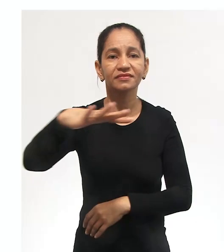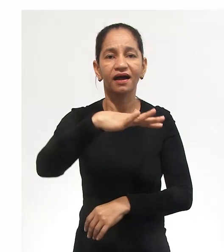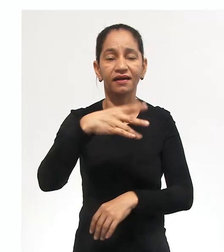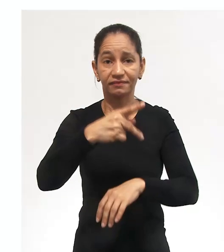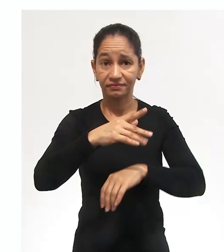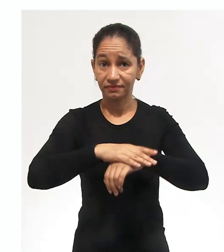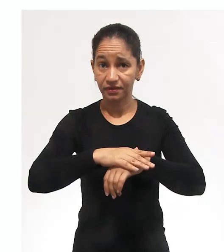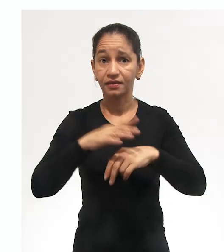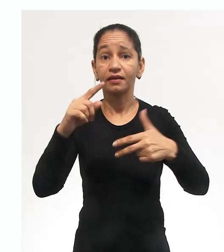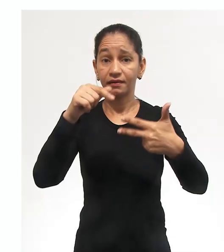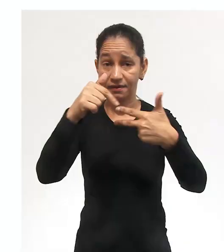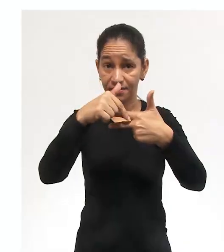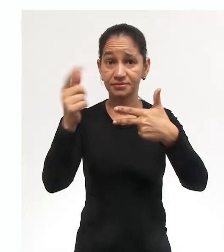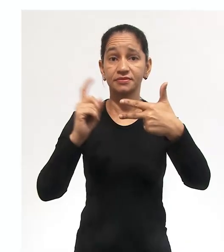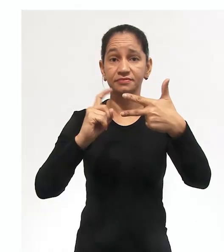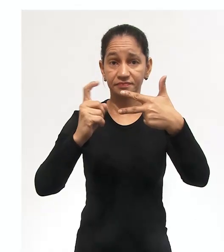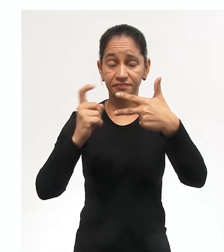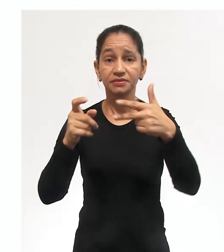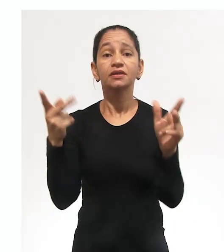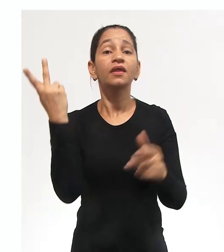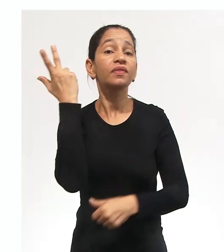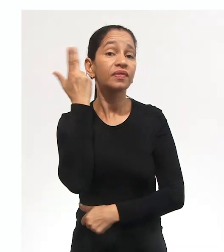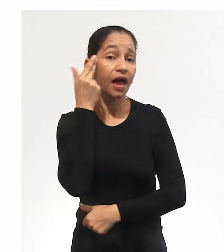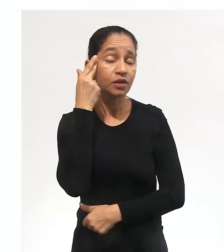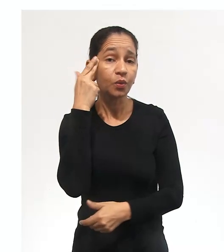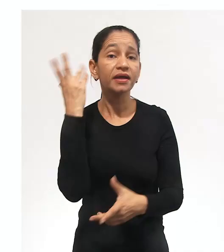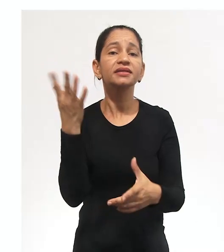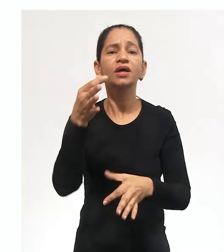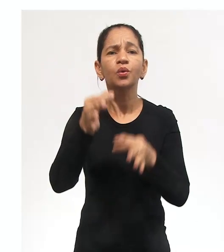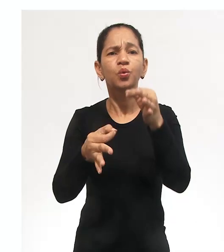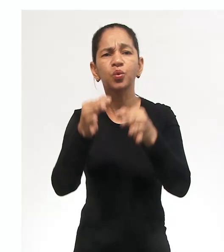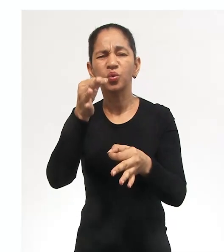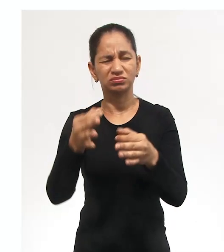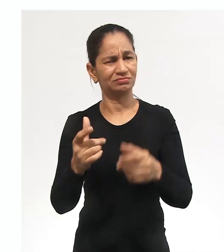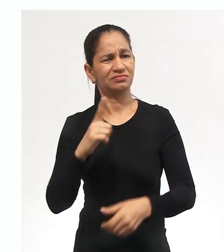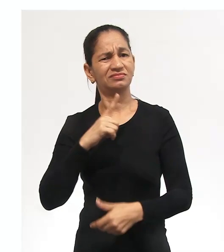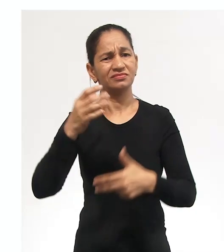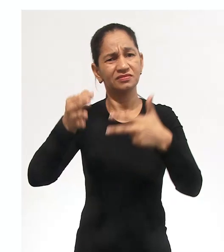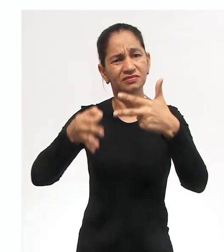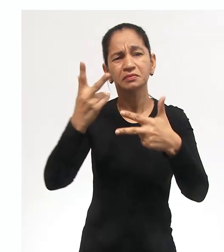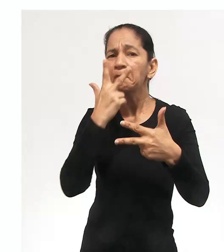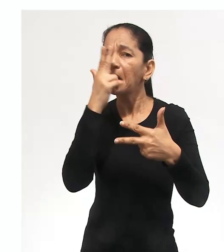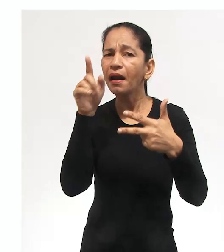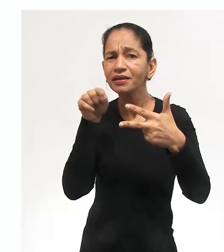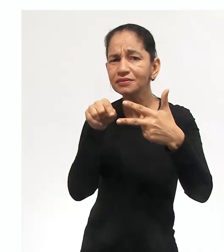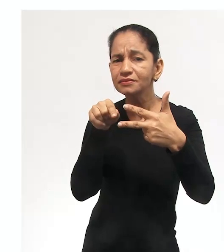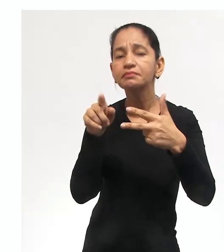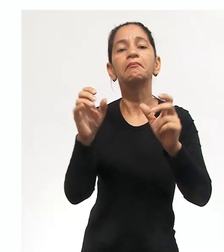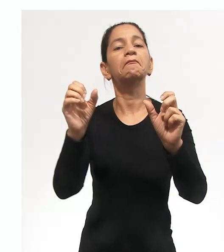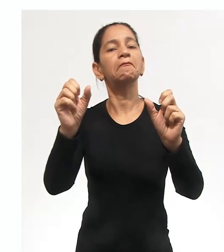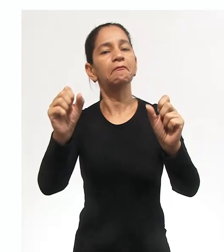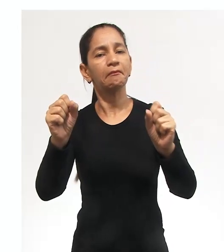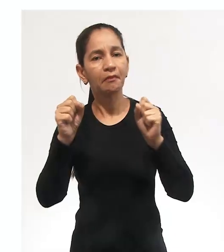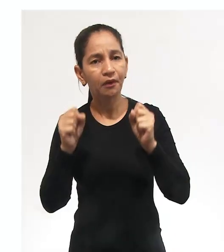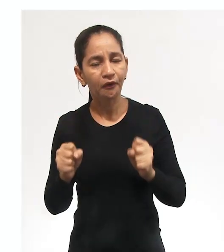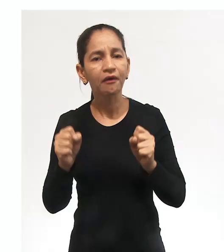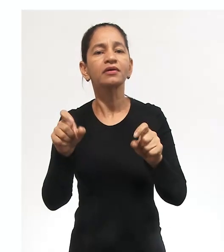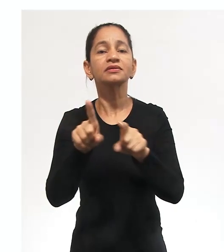também, ó, o legislativo ele pode também ter natureza jurisdicional. Tem momentos, né, que ele atua como juiz,